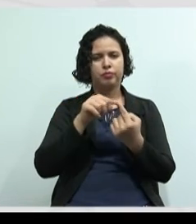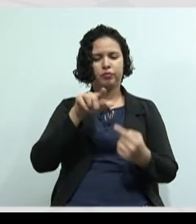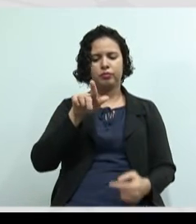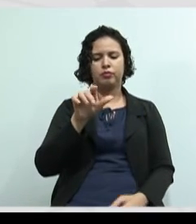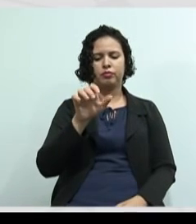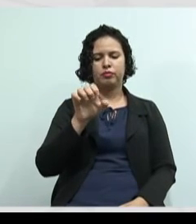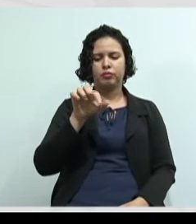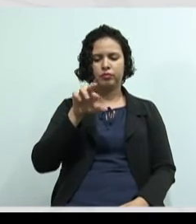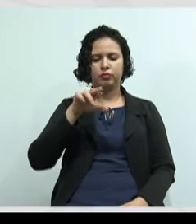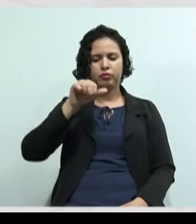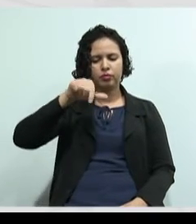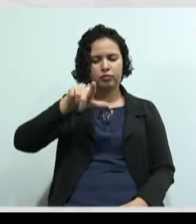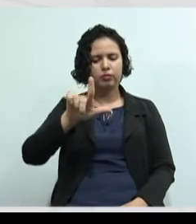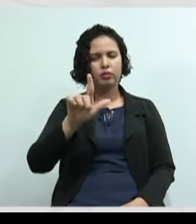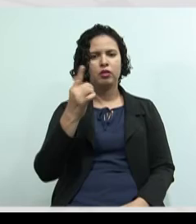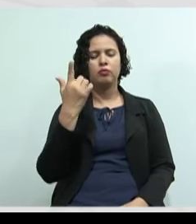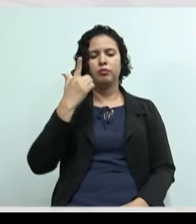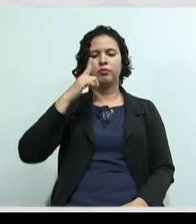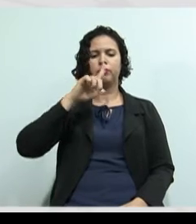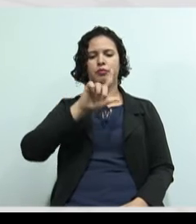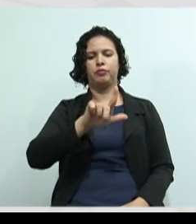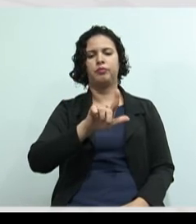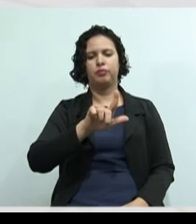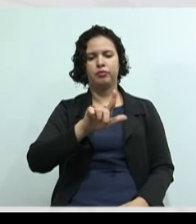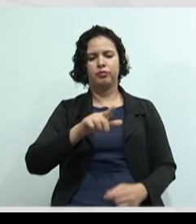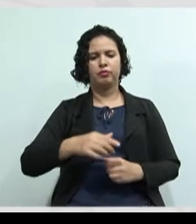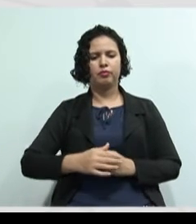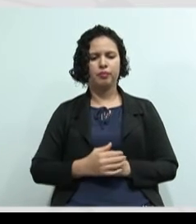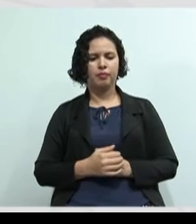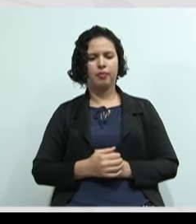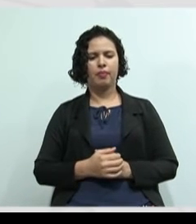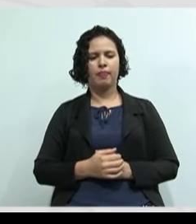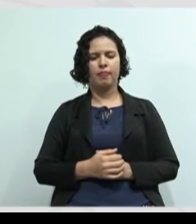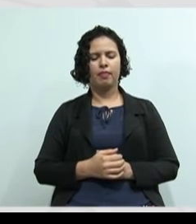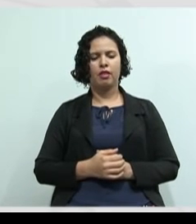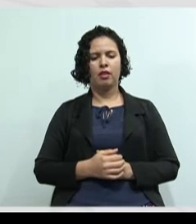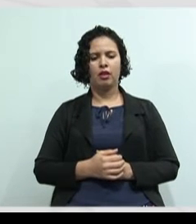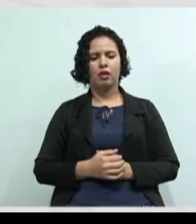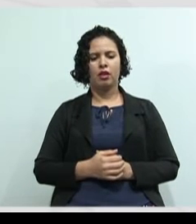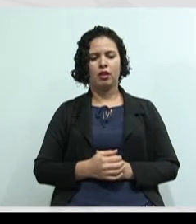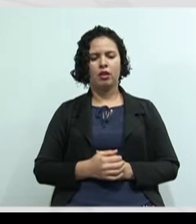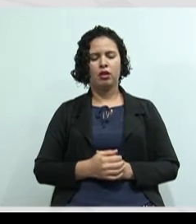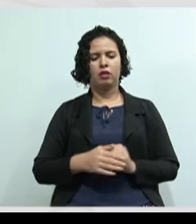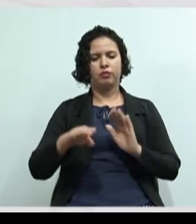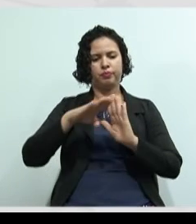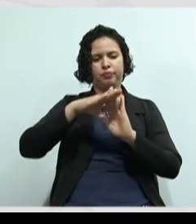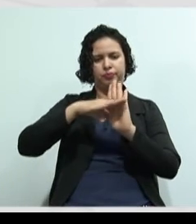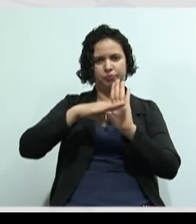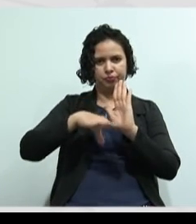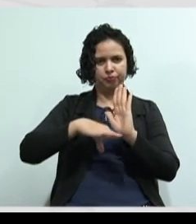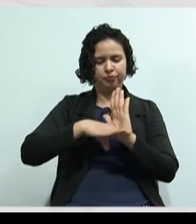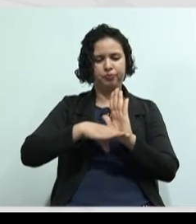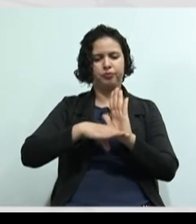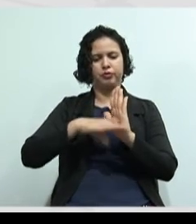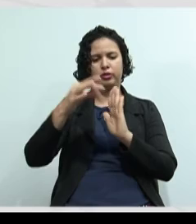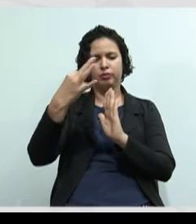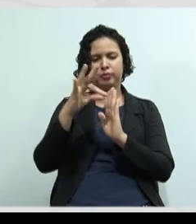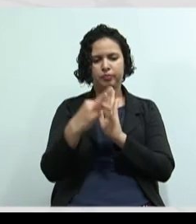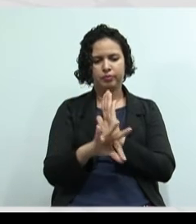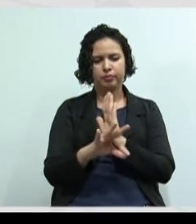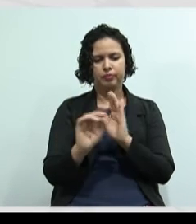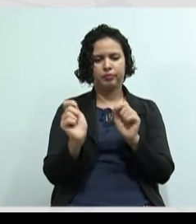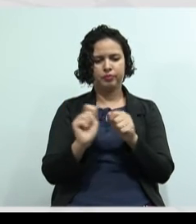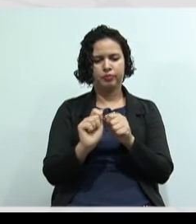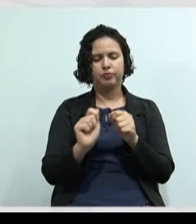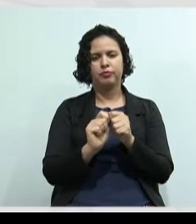ser alcançado, tá? Tirei esse Nzinho aqui. Lista de ações e atividades a serem executadas, data